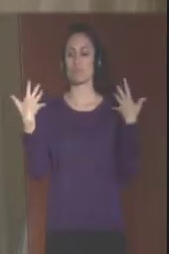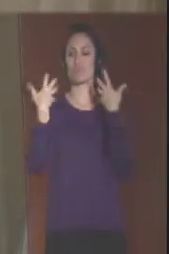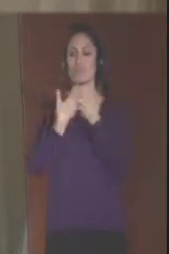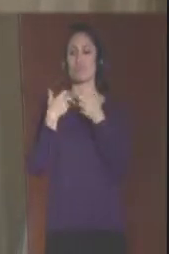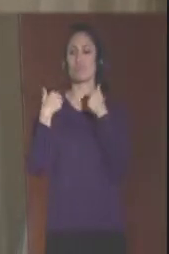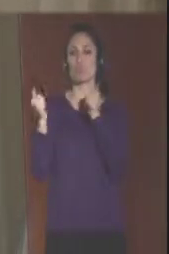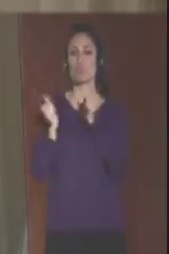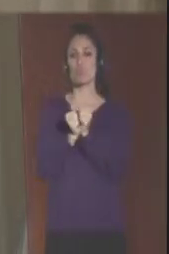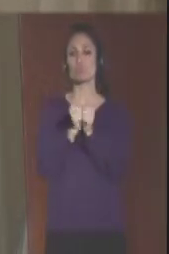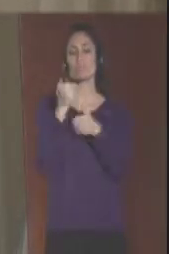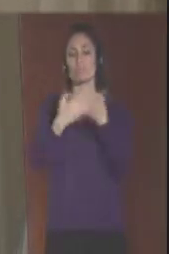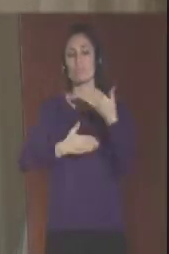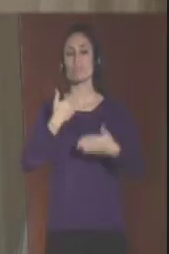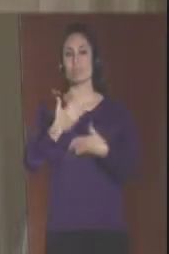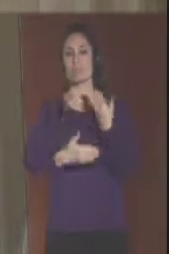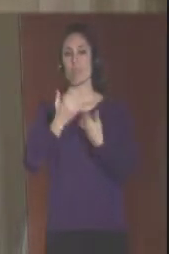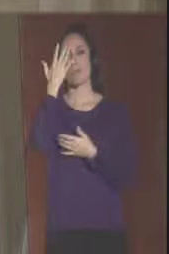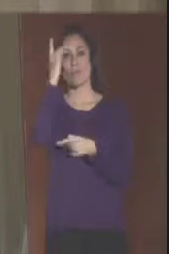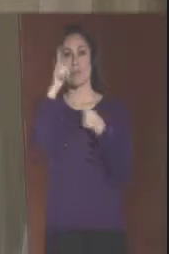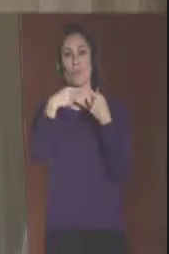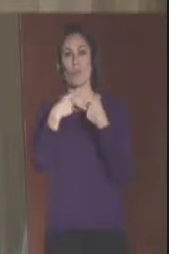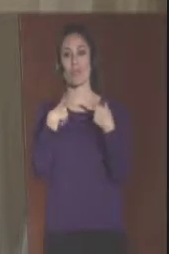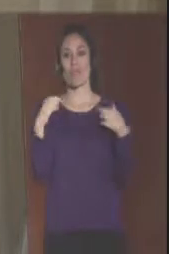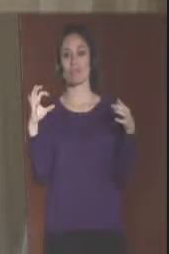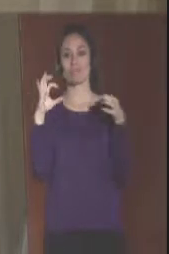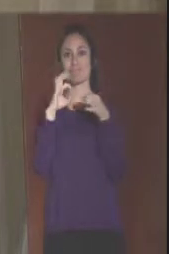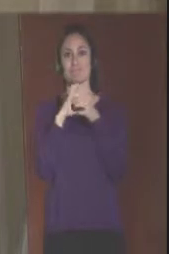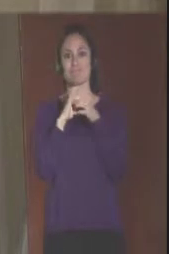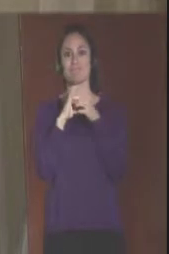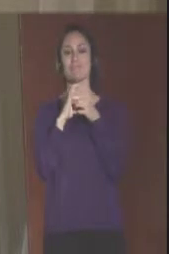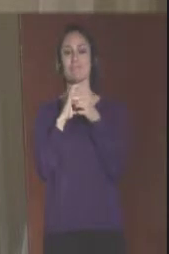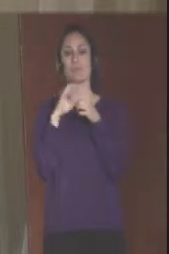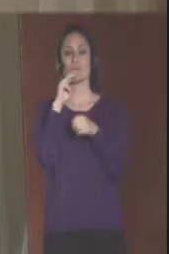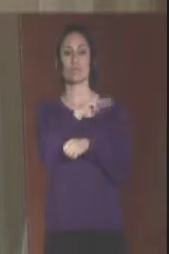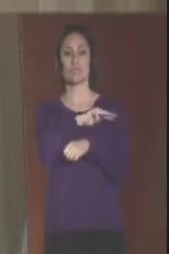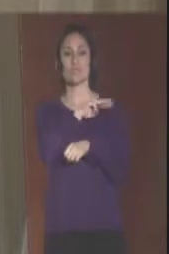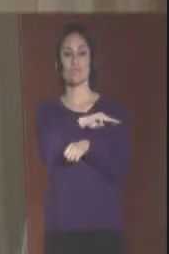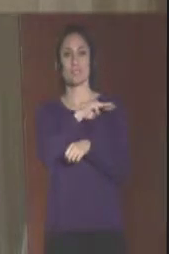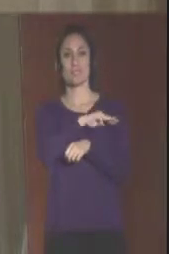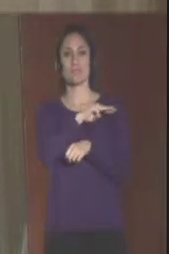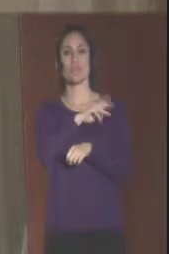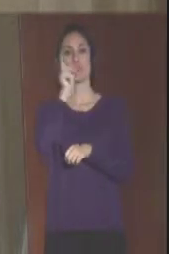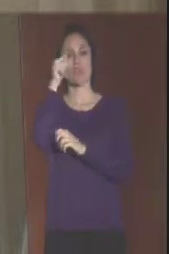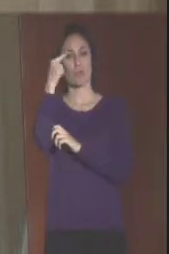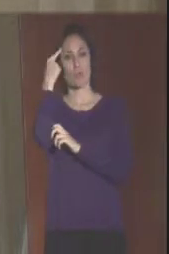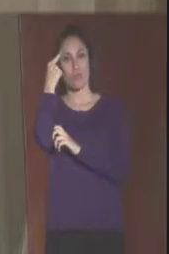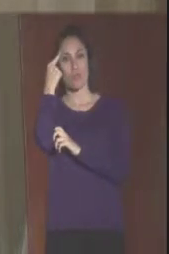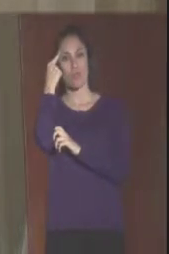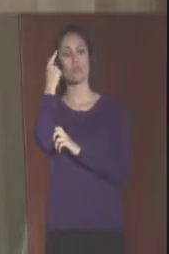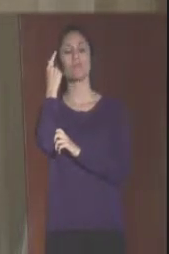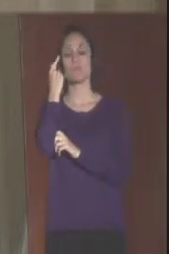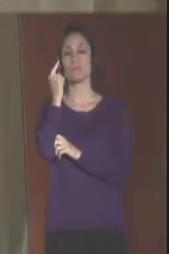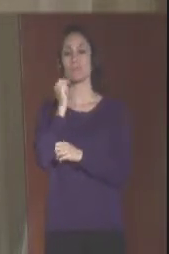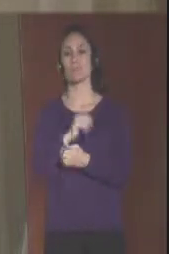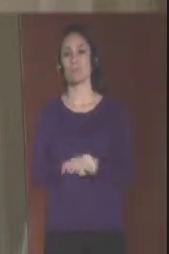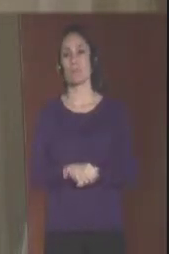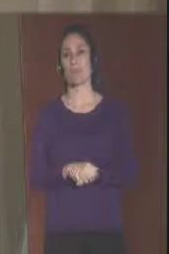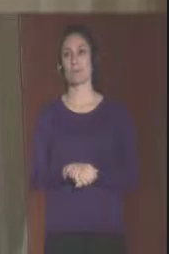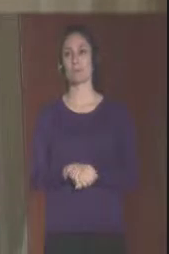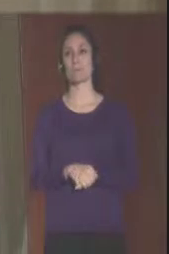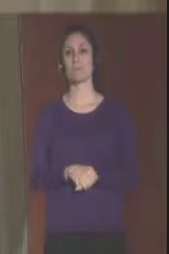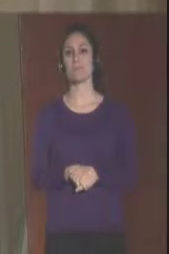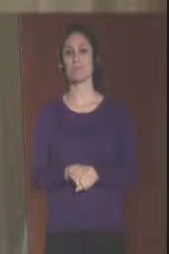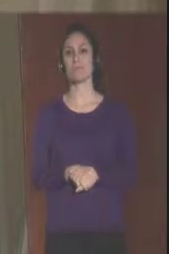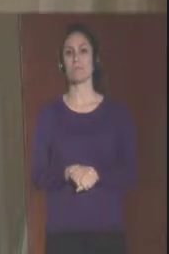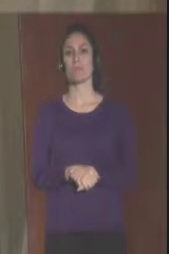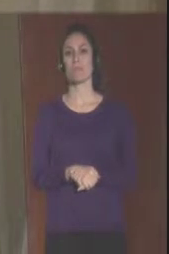a união dos poderes municipal, estadual e federal, elas são importantes, mas eu sou uma pessoa por natureza